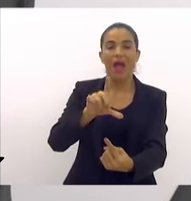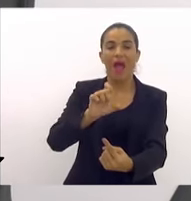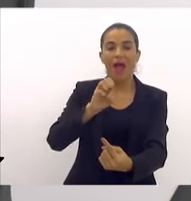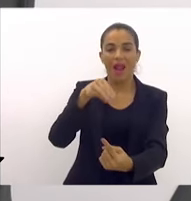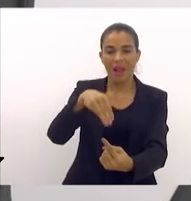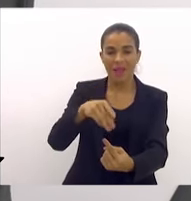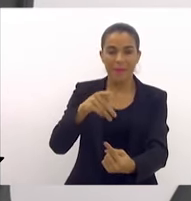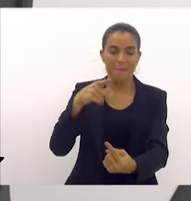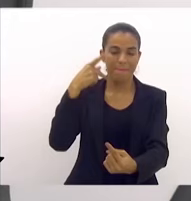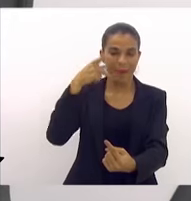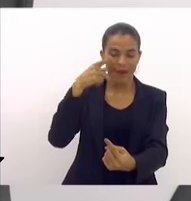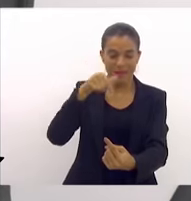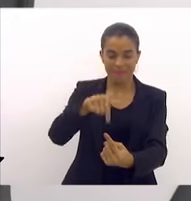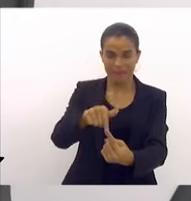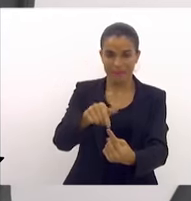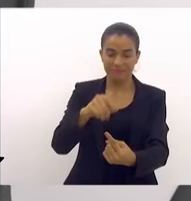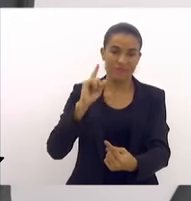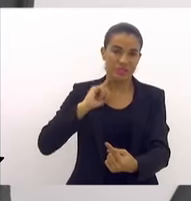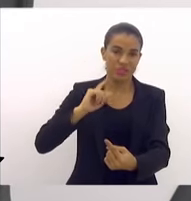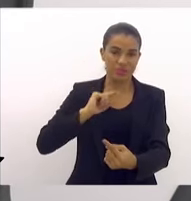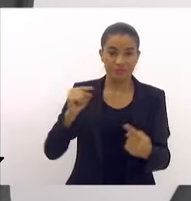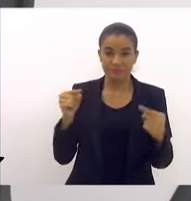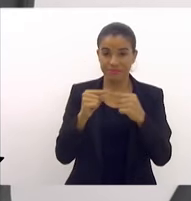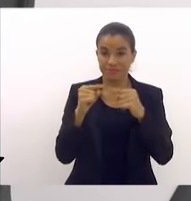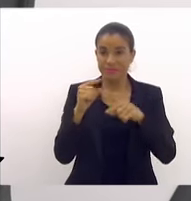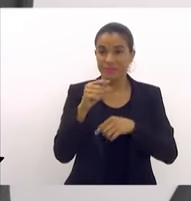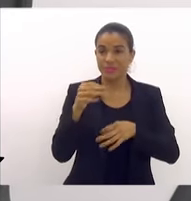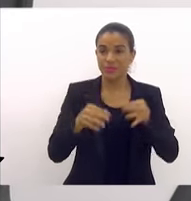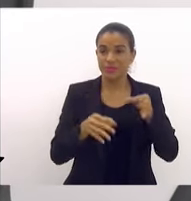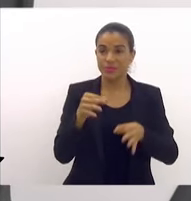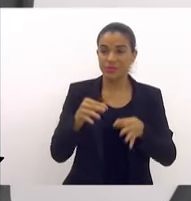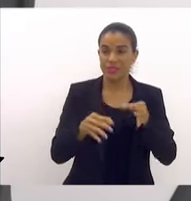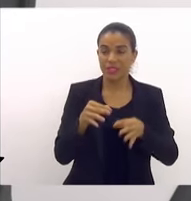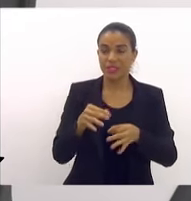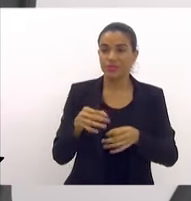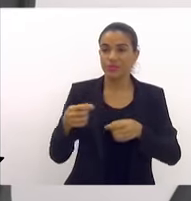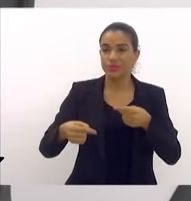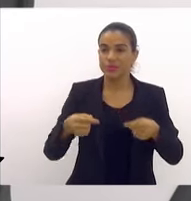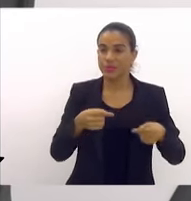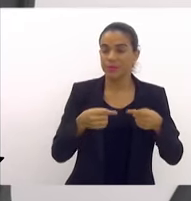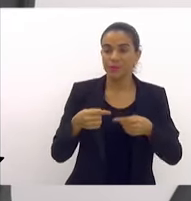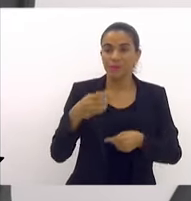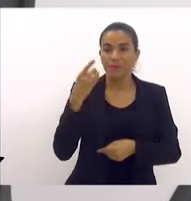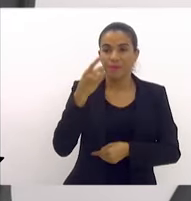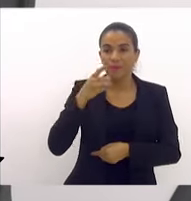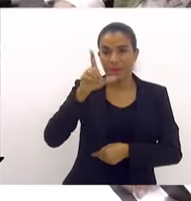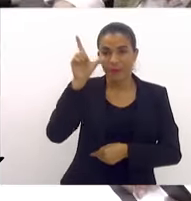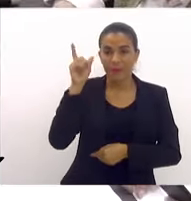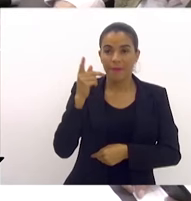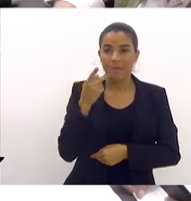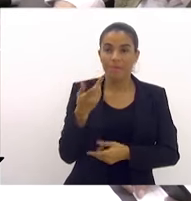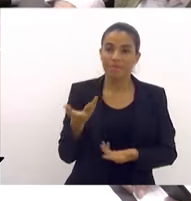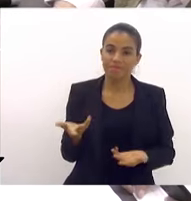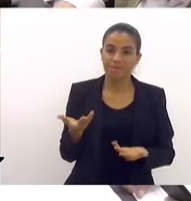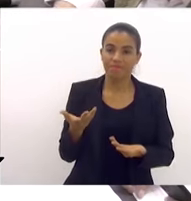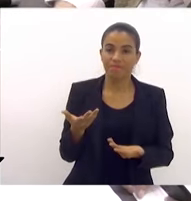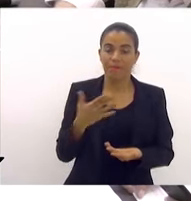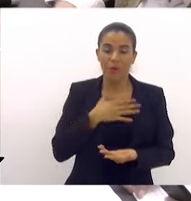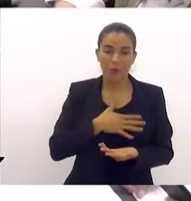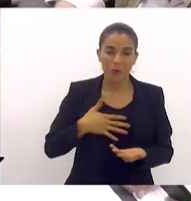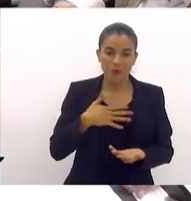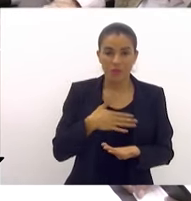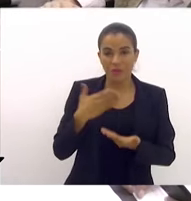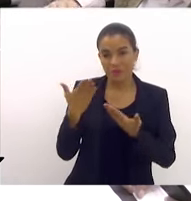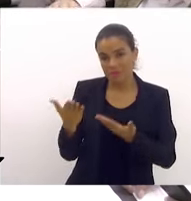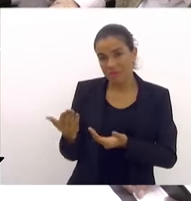Minas Gerais. O parecer é pela juridicidade. Em discussão, para discutir, deputado Luiz Paulo. Que Vossa Excelência